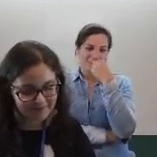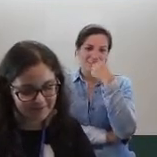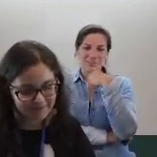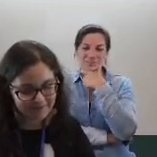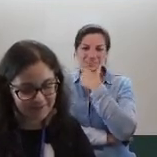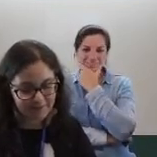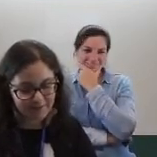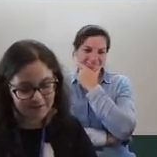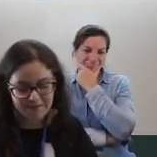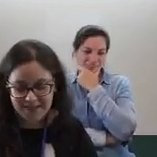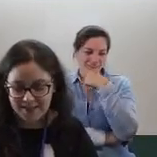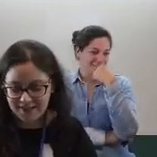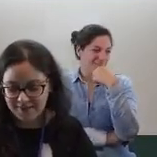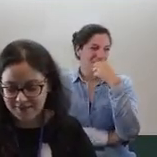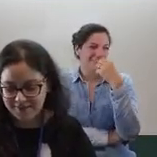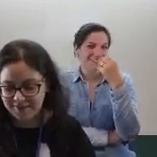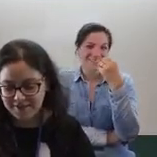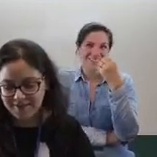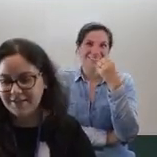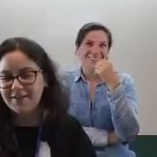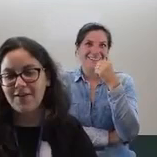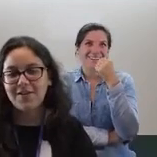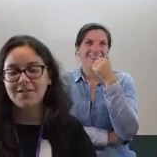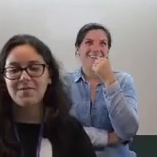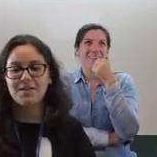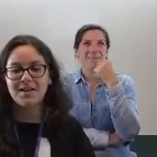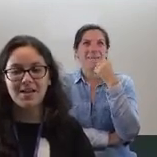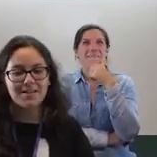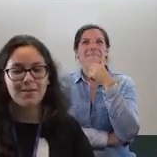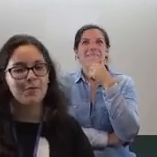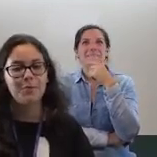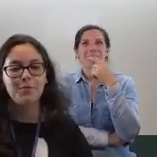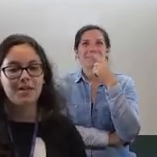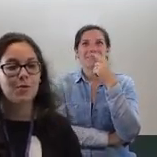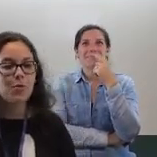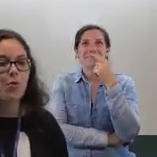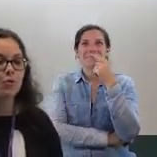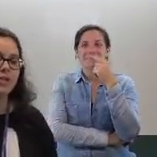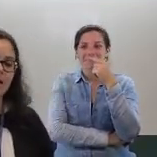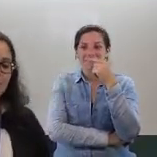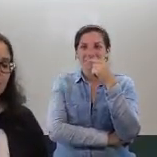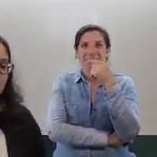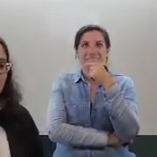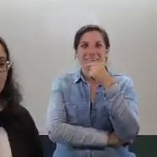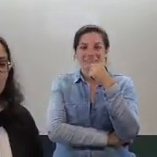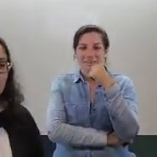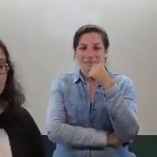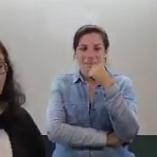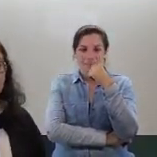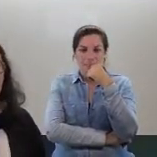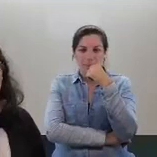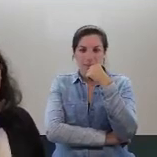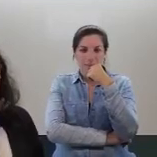Com os amigos. Com os amigos. Com as amigas. Olha, gente, depois dessa eleição, vamos ter que ter um coaching aí para ajudar